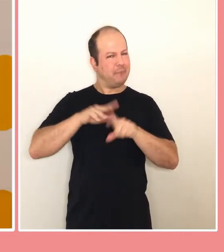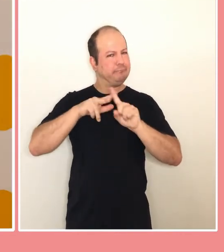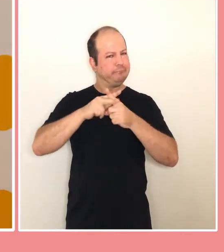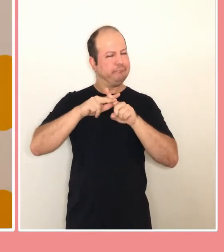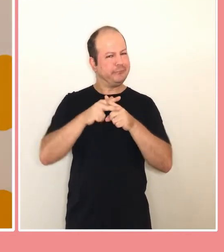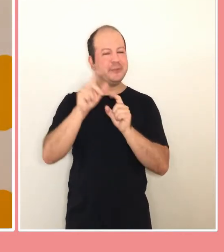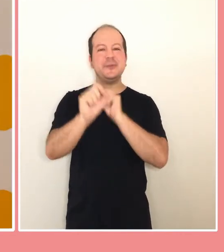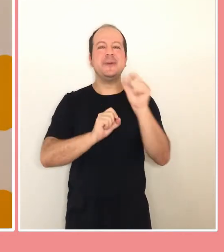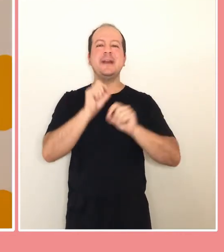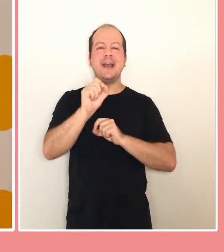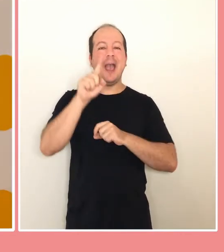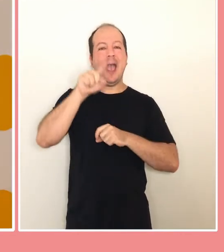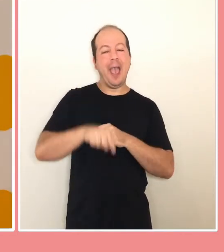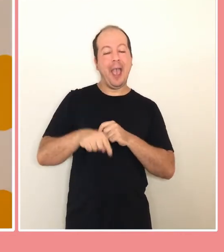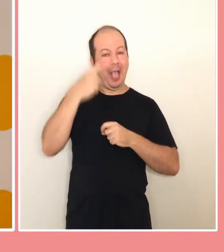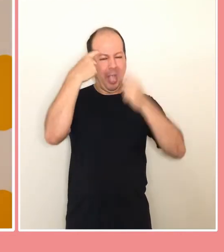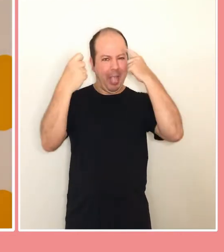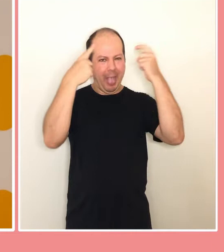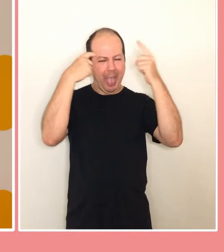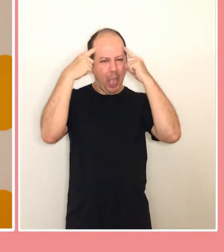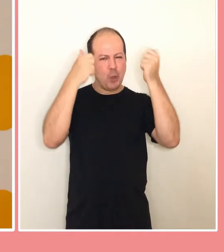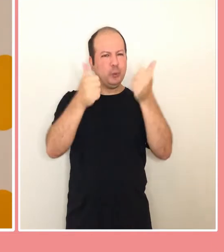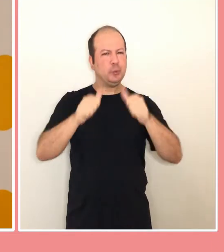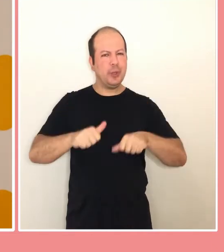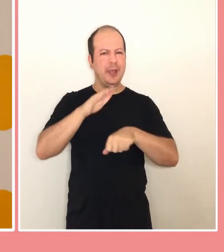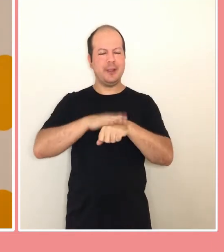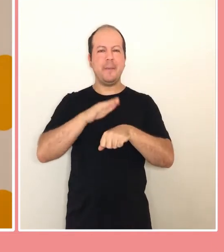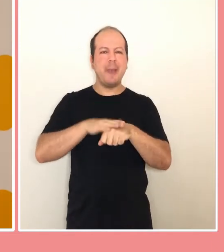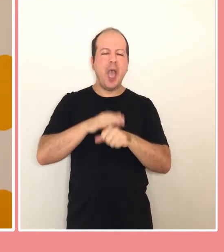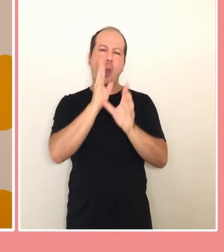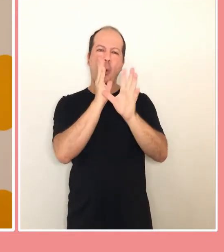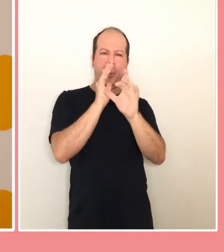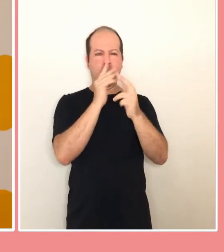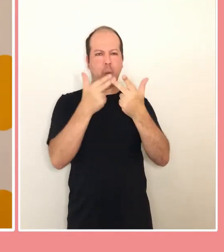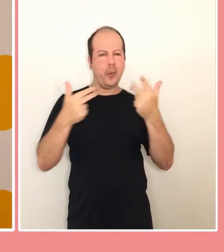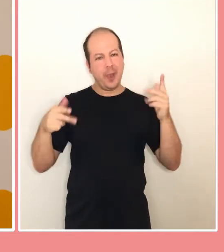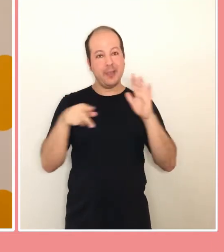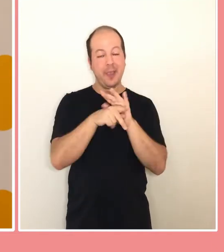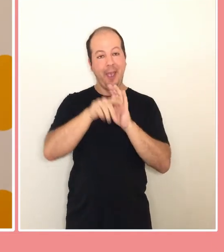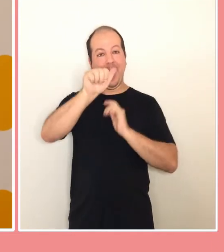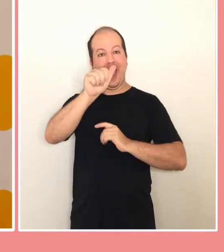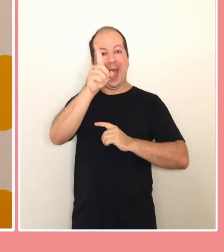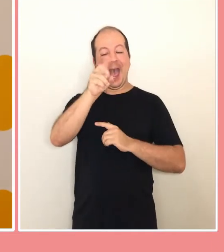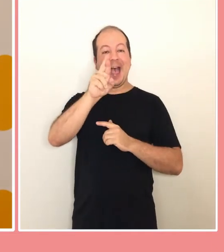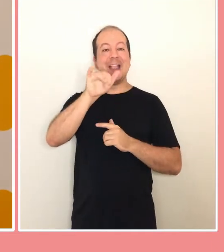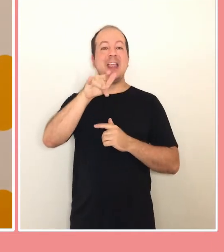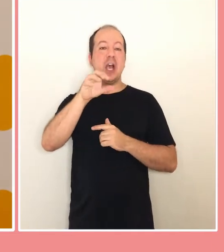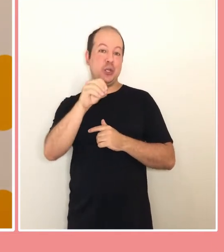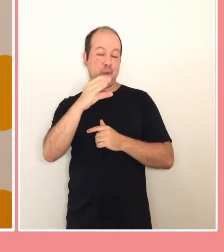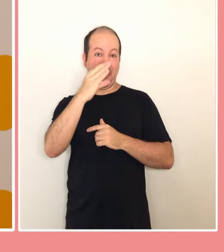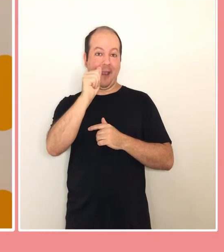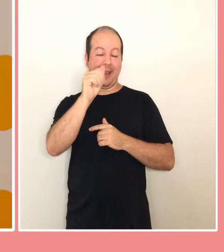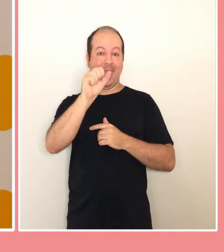oficina, ministrada pelo incrível inventor de esculturas sonéticas, Adriano Castelo Branco, cada